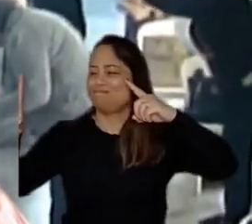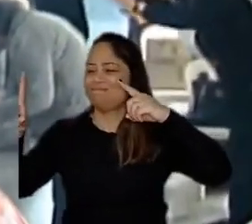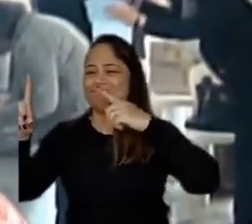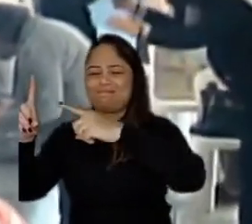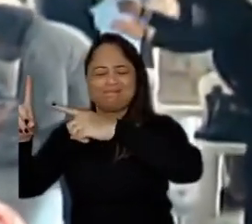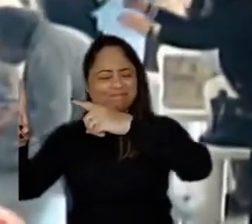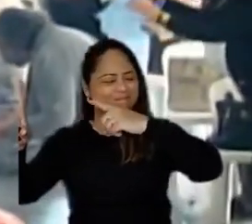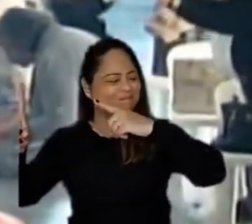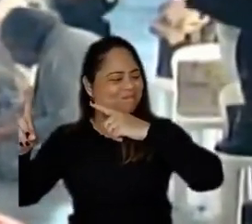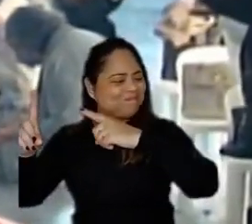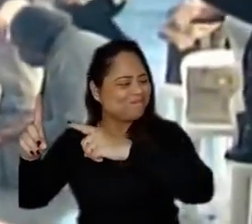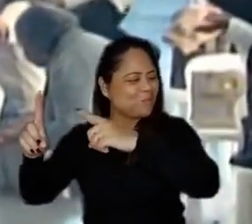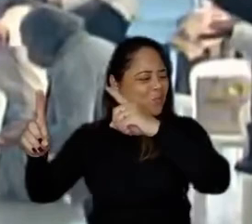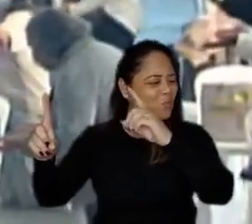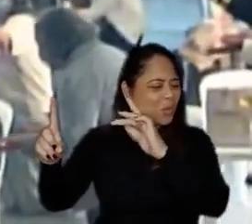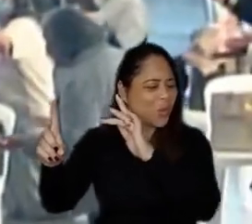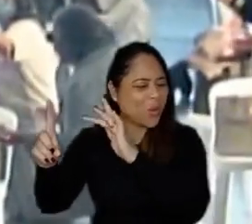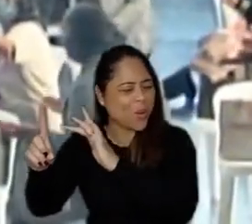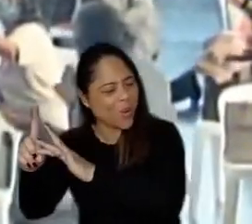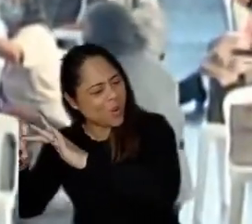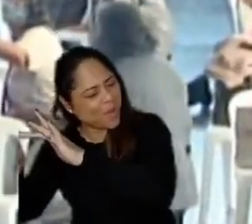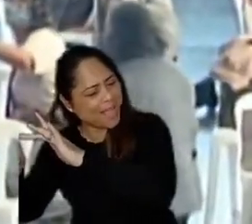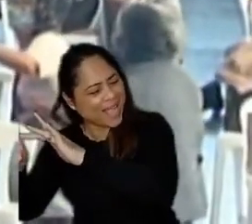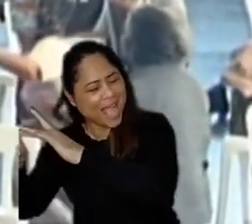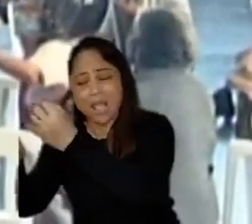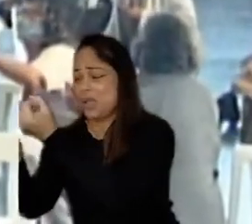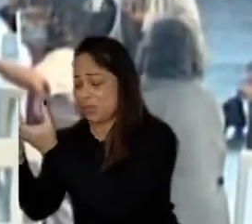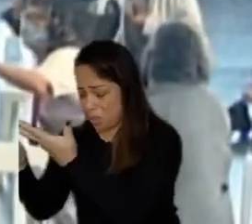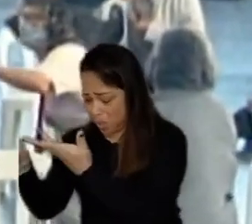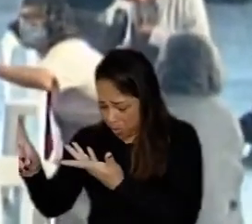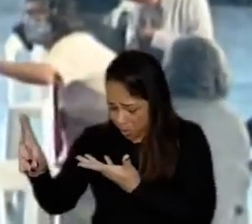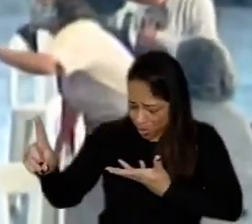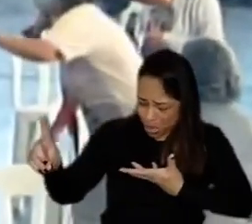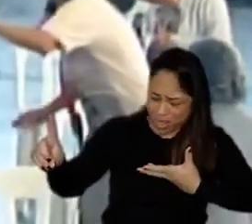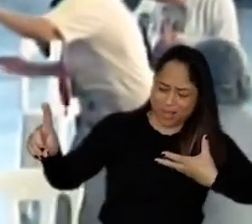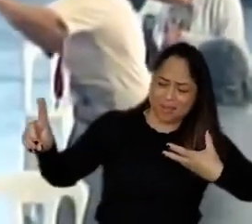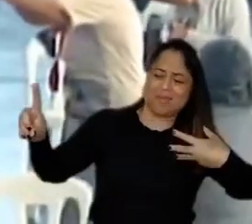tocar na orla do teu manto,